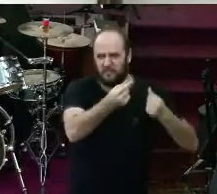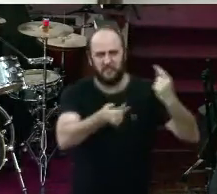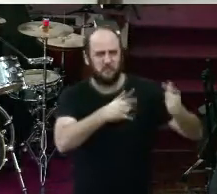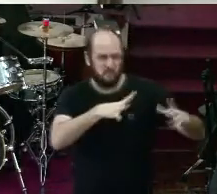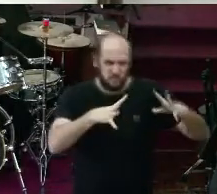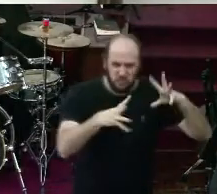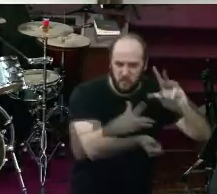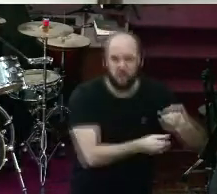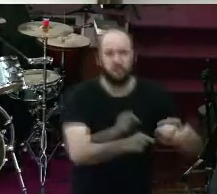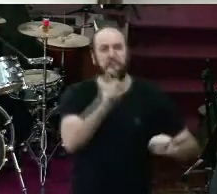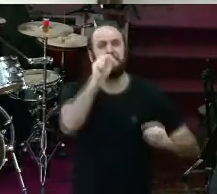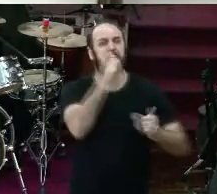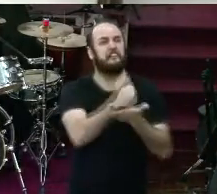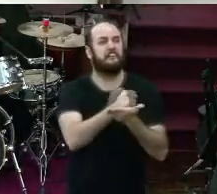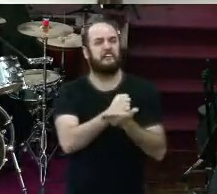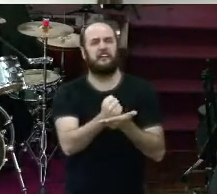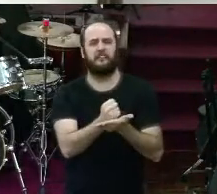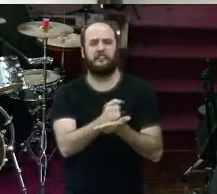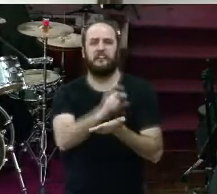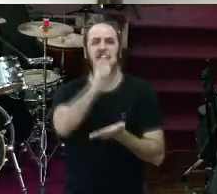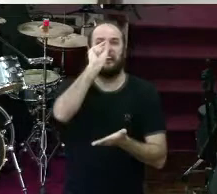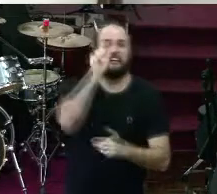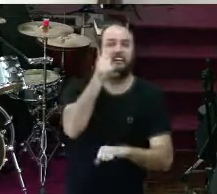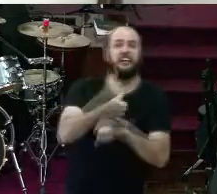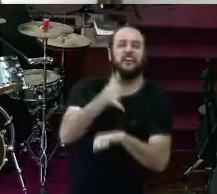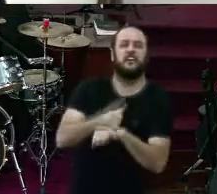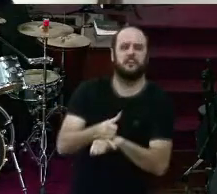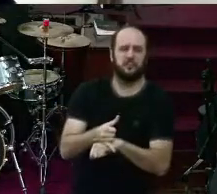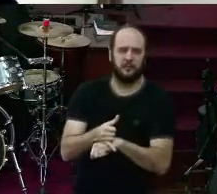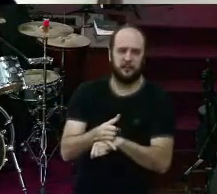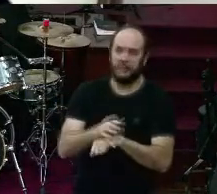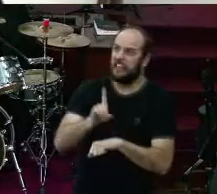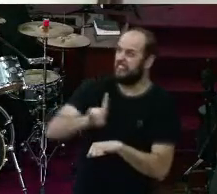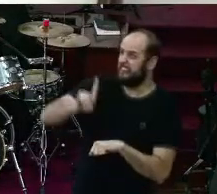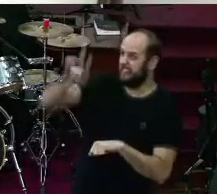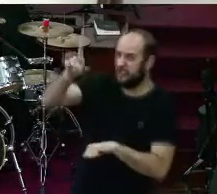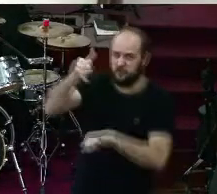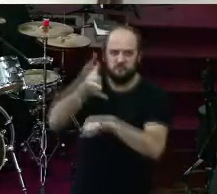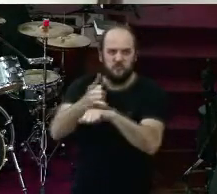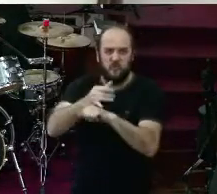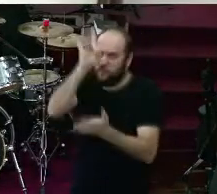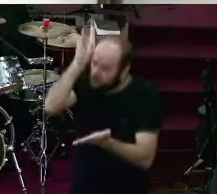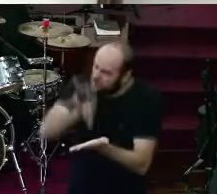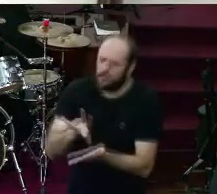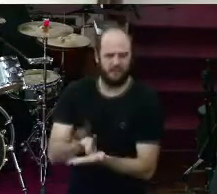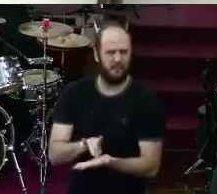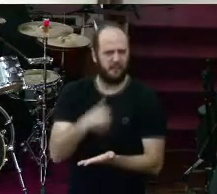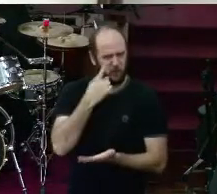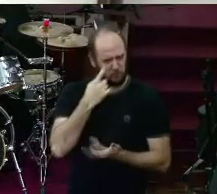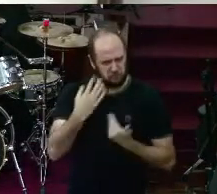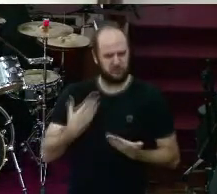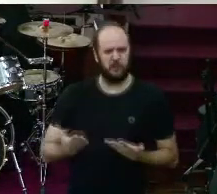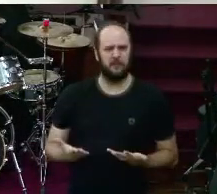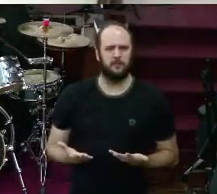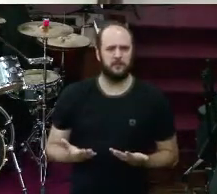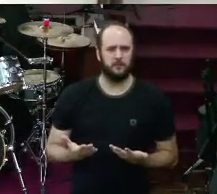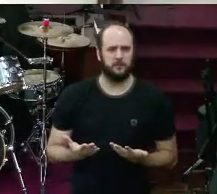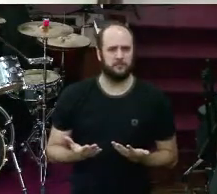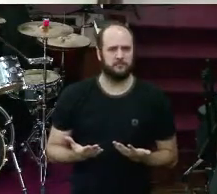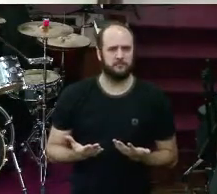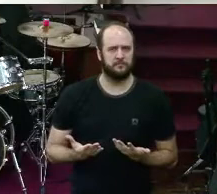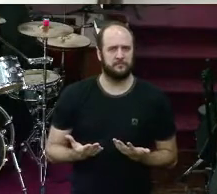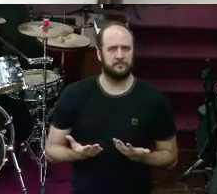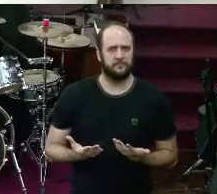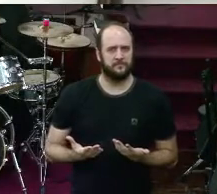sobre nós? Será que realmente Deus está cuidando de nós, está no controle?